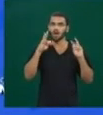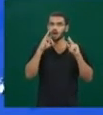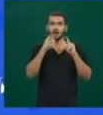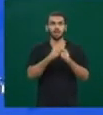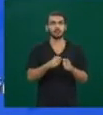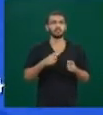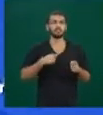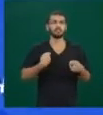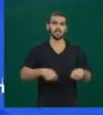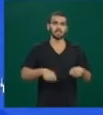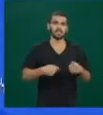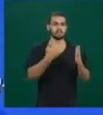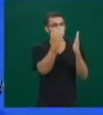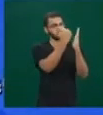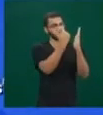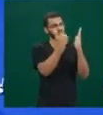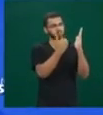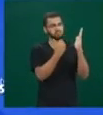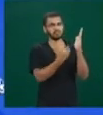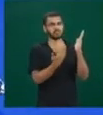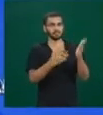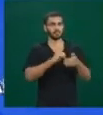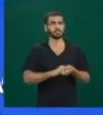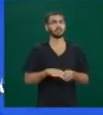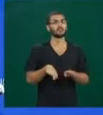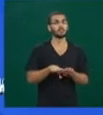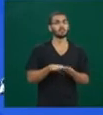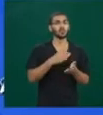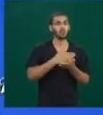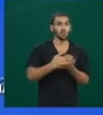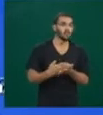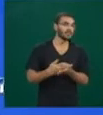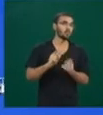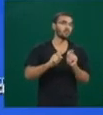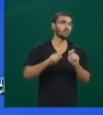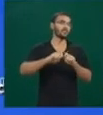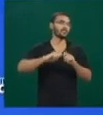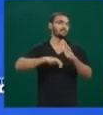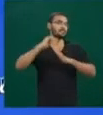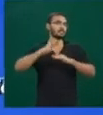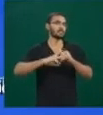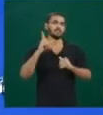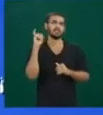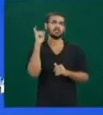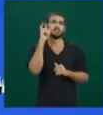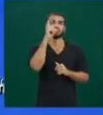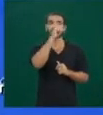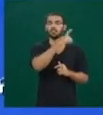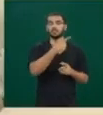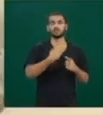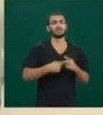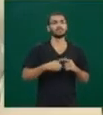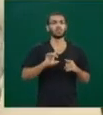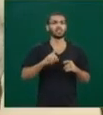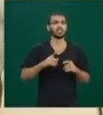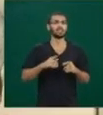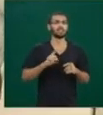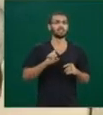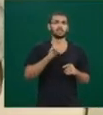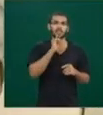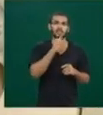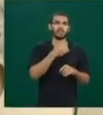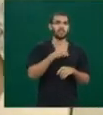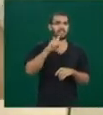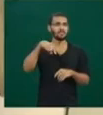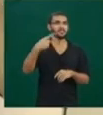as prioridades. A outra dica é começar pela atividade mais difícil. Isso mesmo, nada de ficar adiando. A Luísa explica